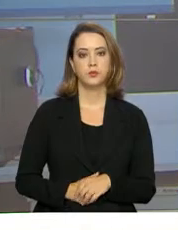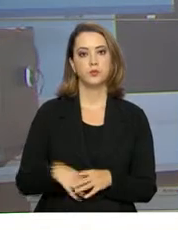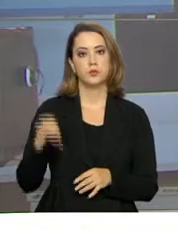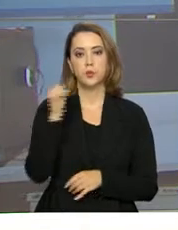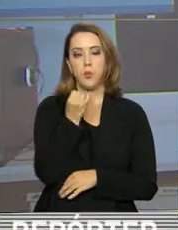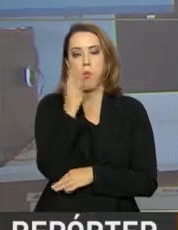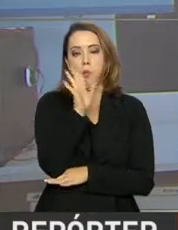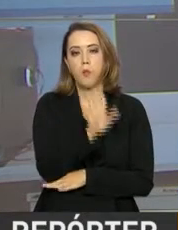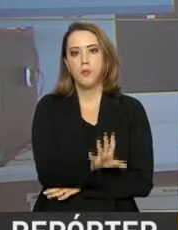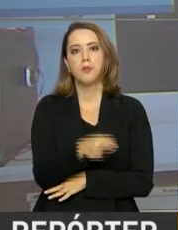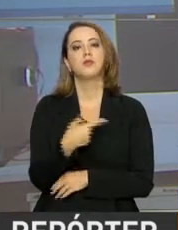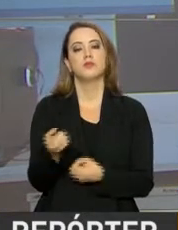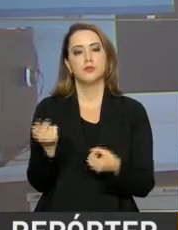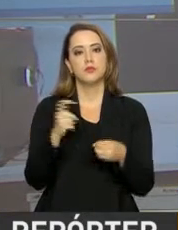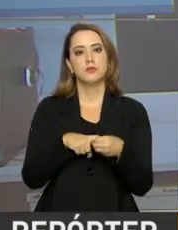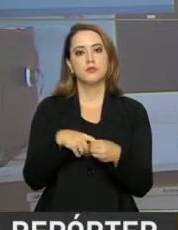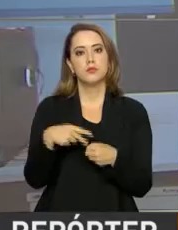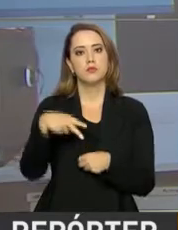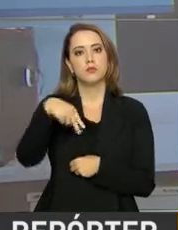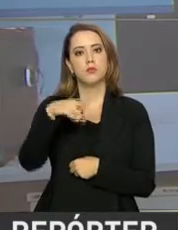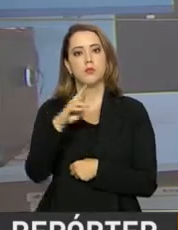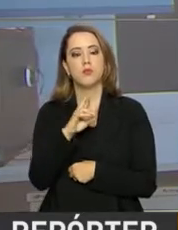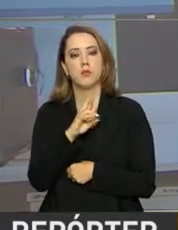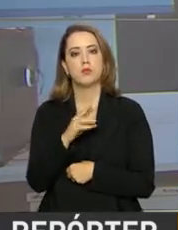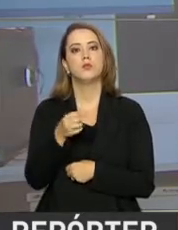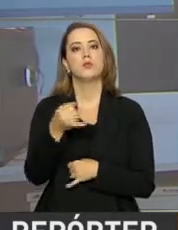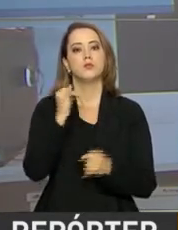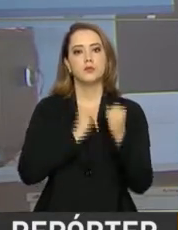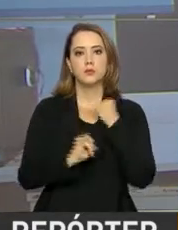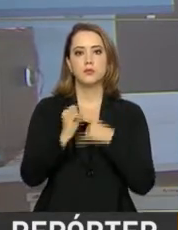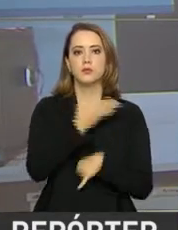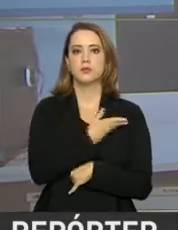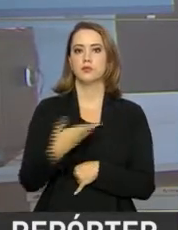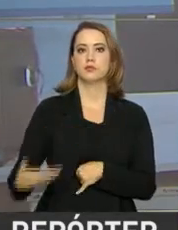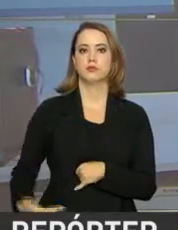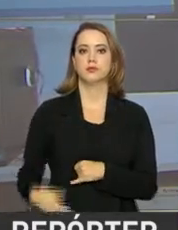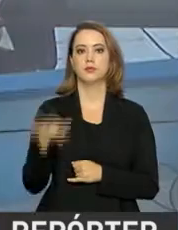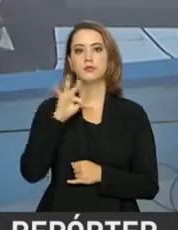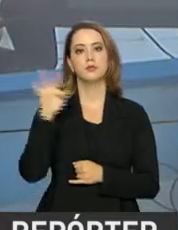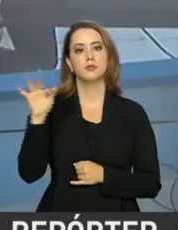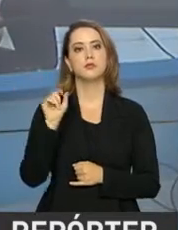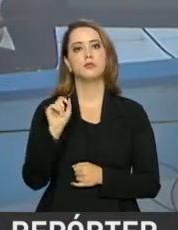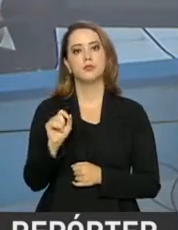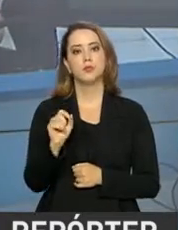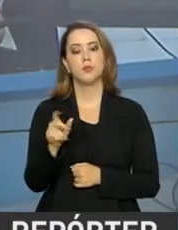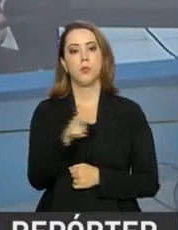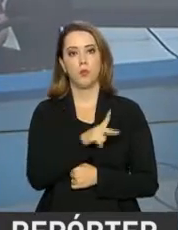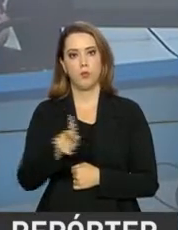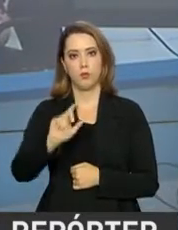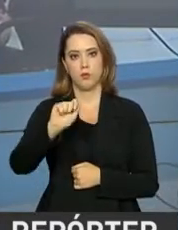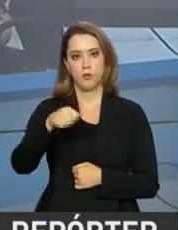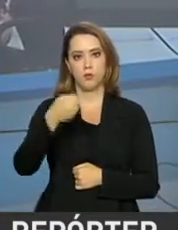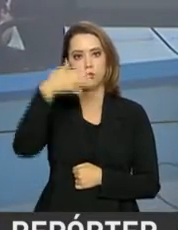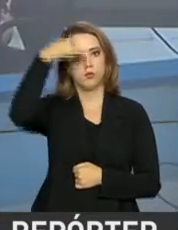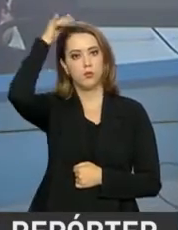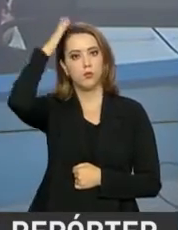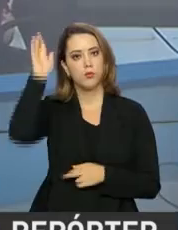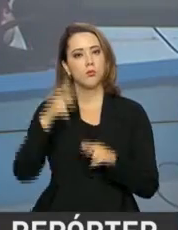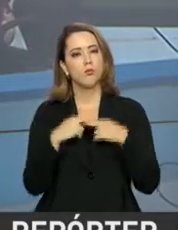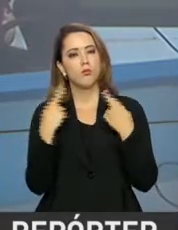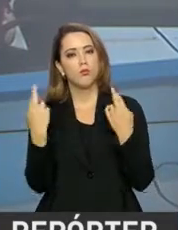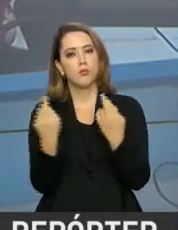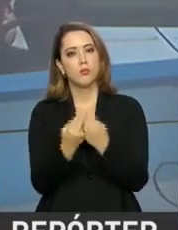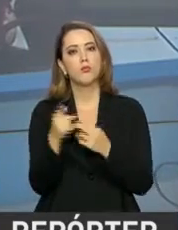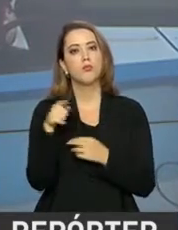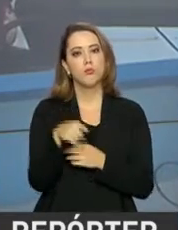Olá, boa tarde. Estamos de volta com o repórter NBR e as notícias do governo federal. O presidente em exercício, Michel Temer, se reúne daqui a